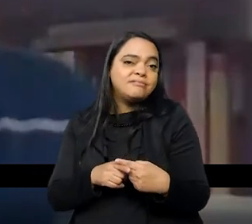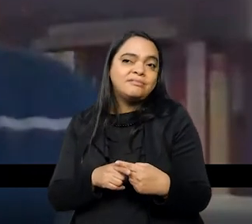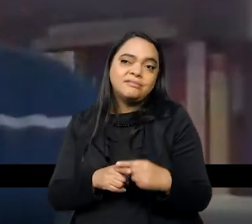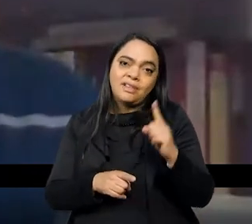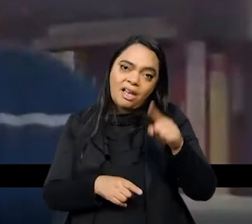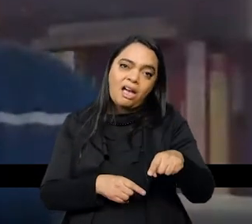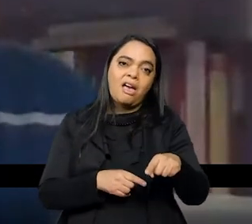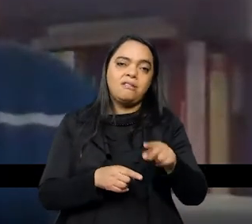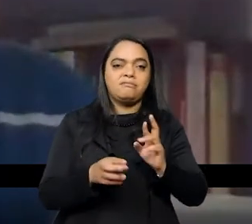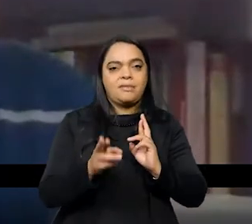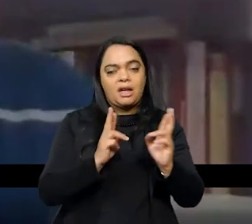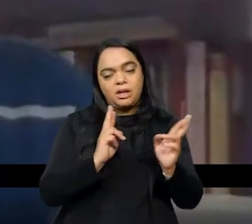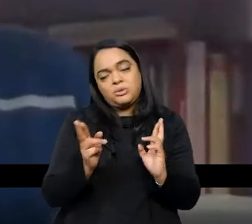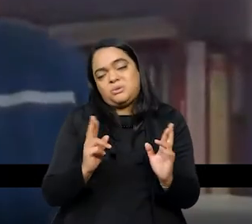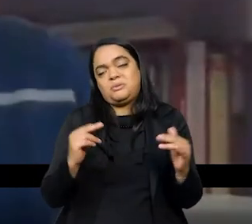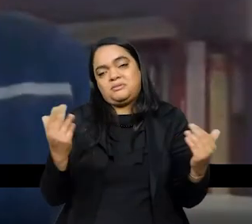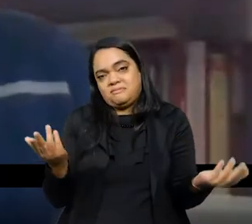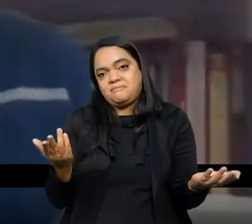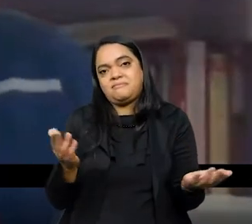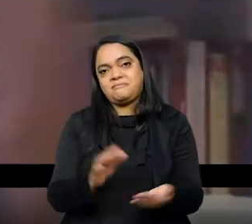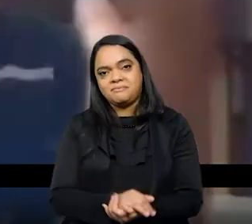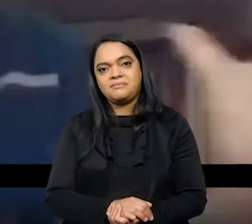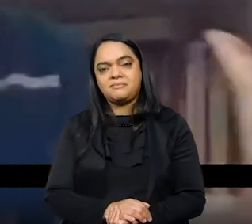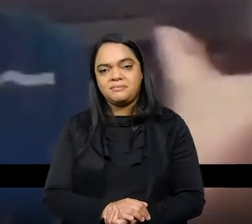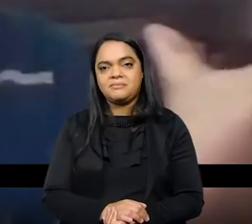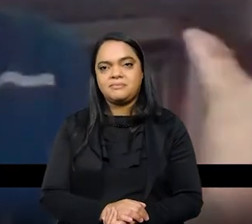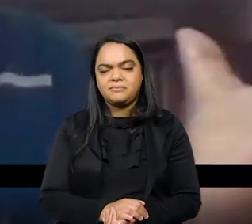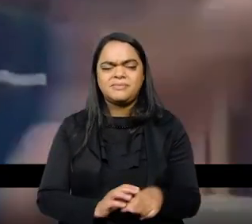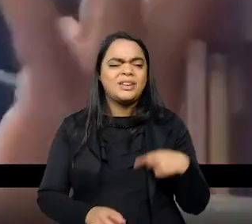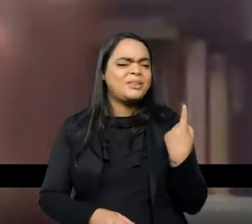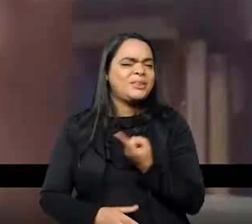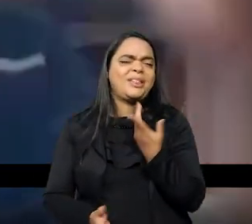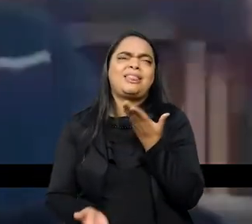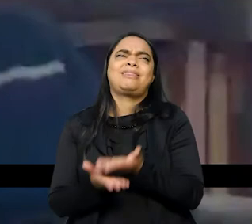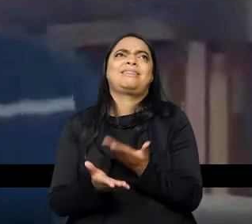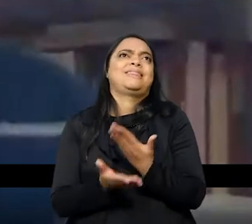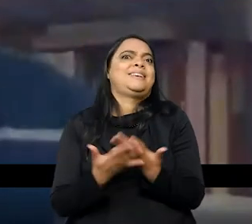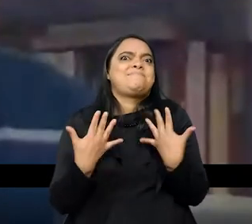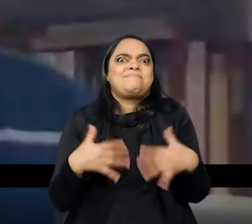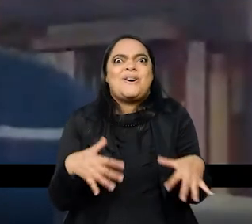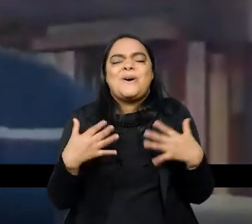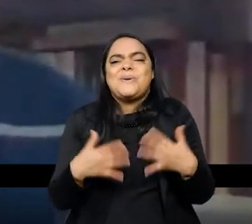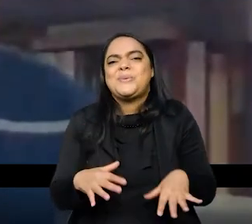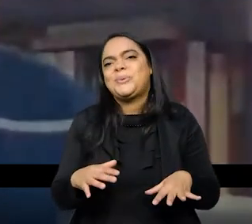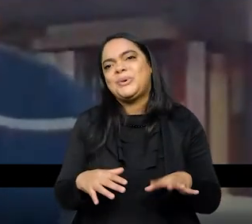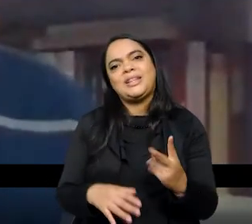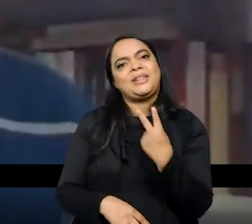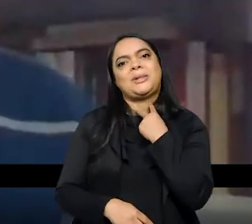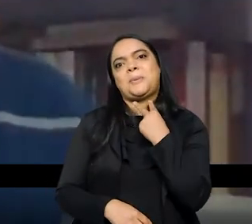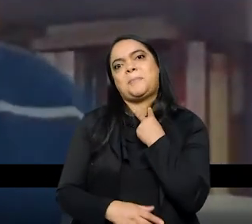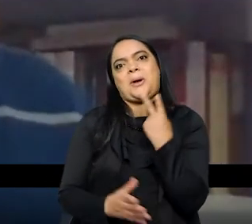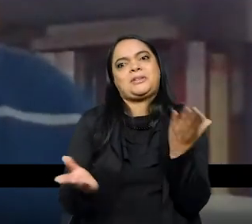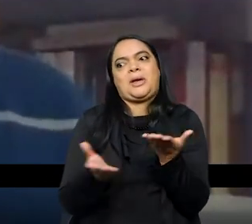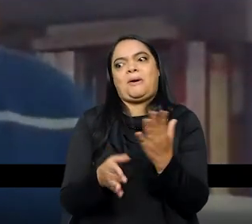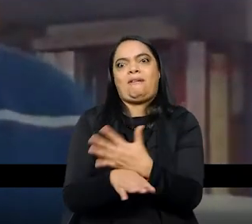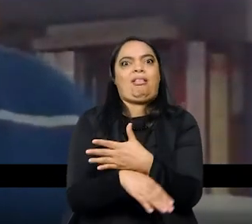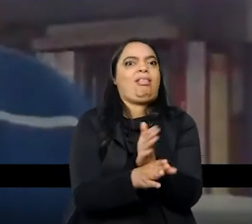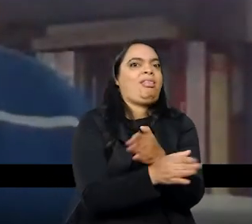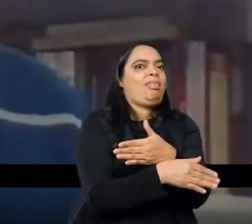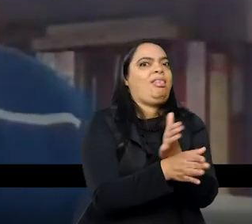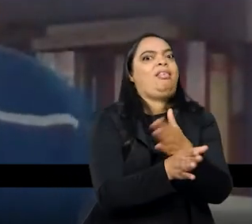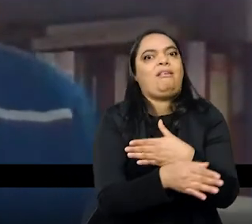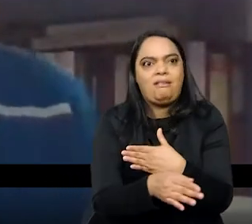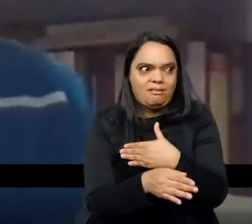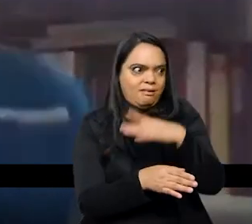gente. Né? A gente estudou muito, né? Não é possível que vamos nos perder no oceano com fantasias de